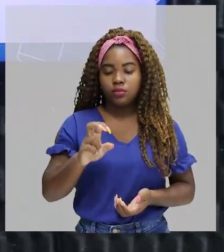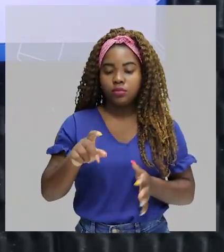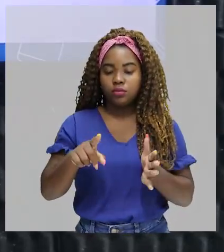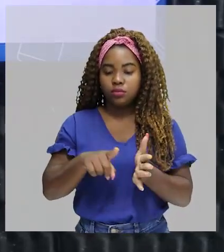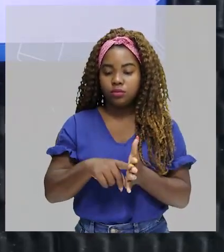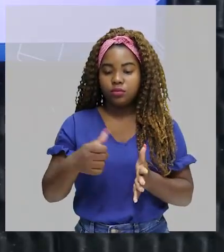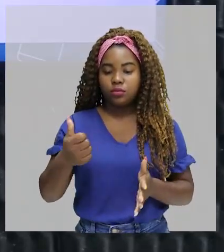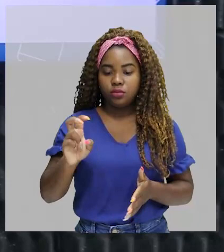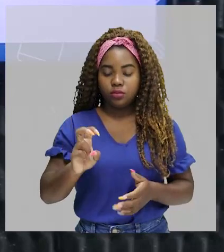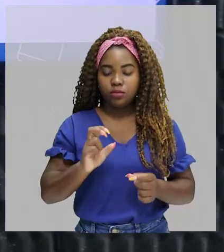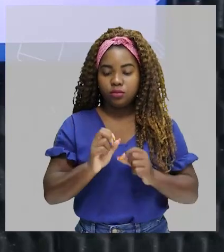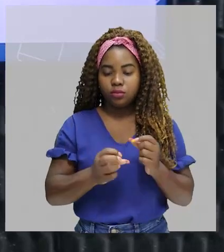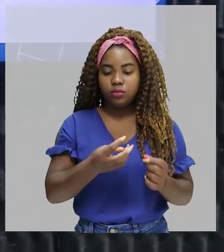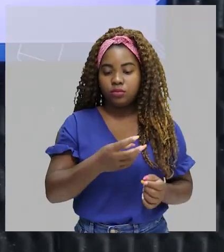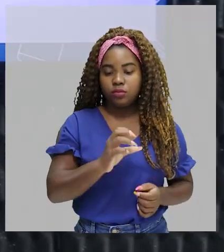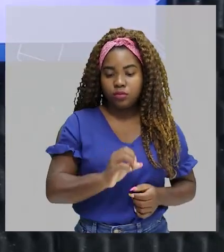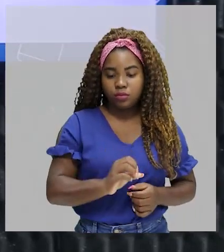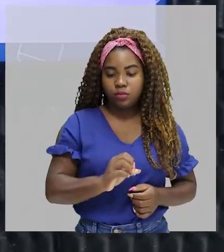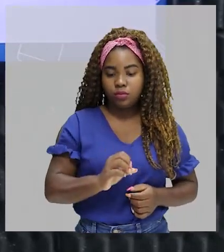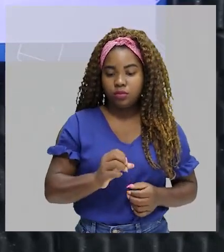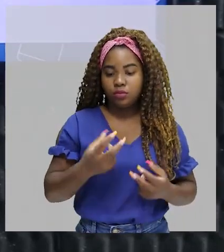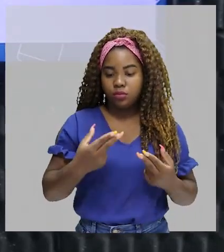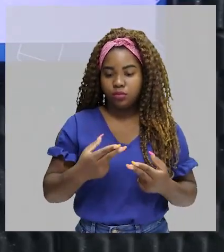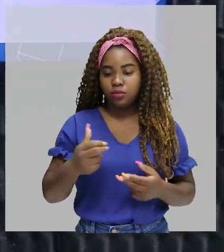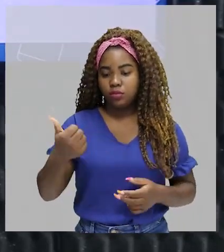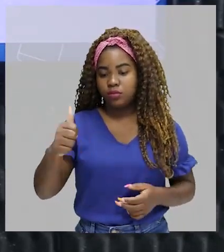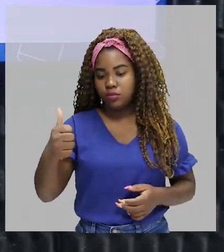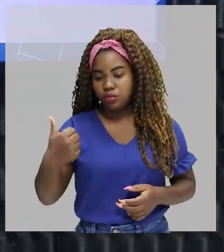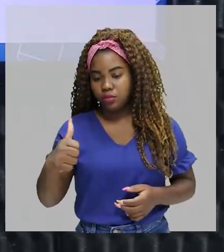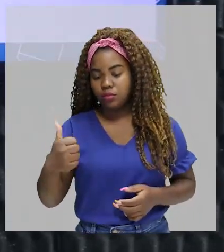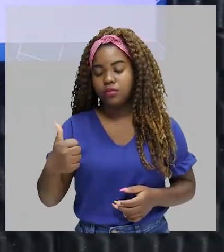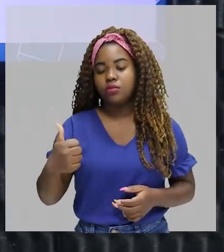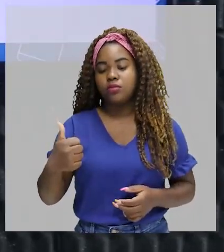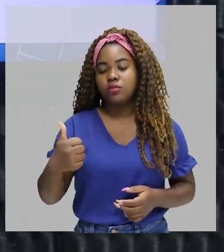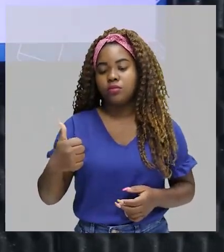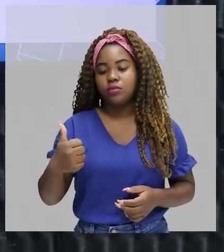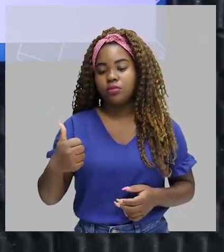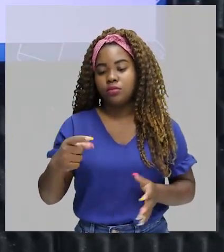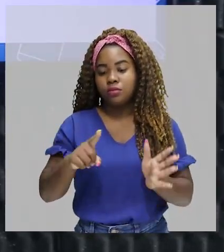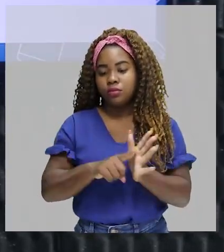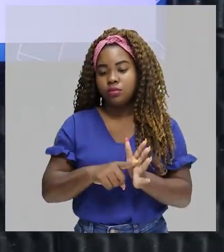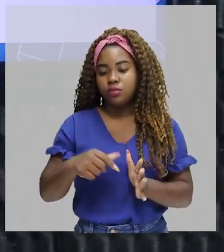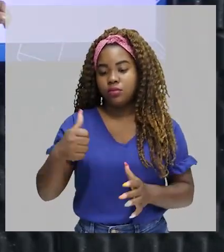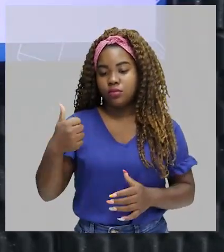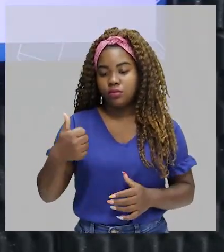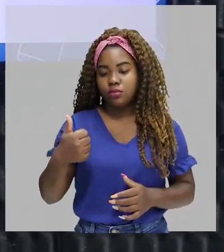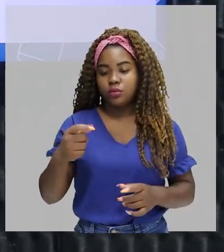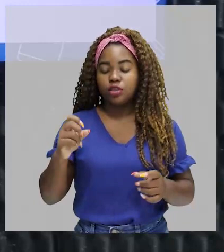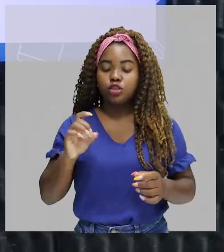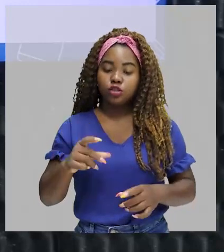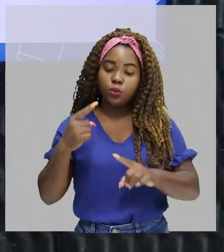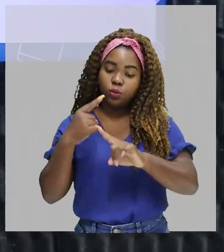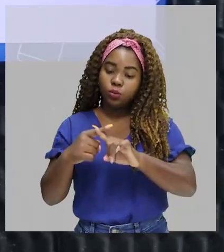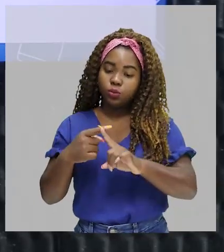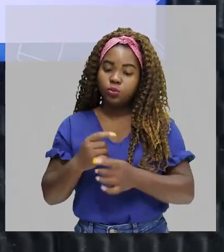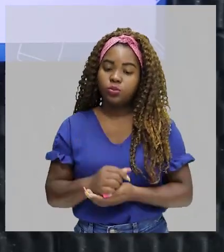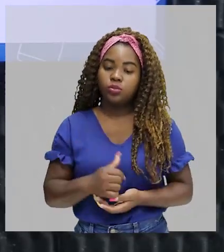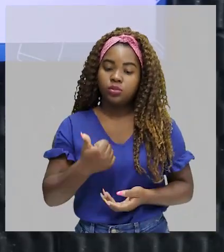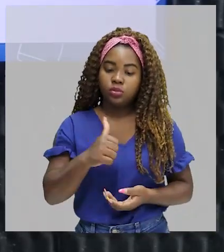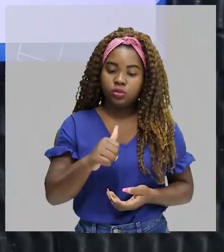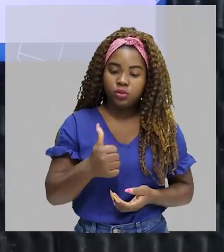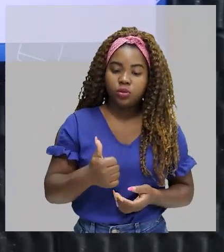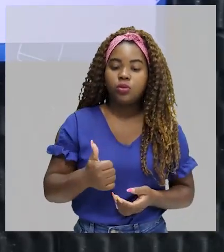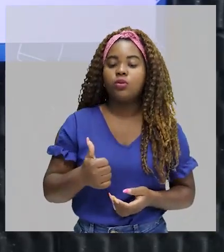menos 15, que dá o 30, tá? E 11, eu estou aqui só fazendo a multiplicação, tá? Distributivo. Então,